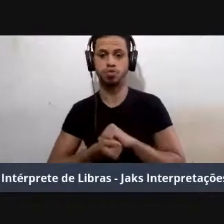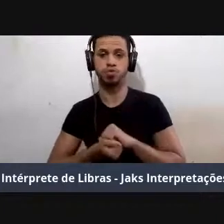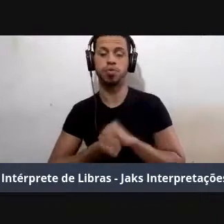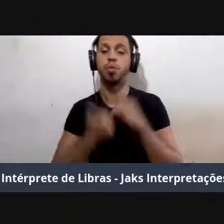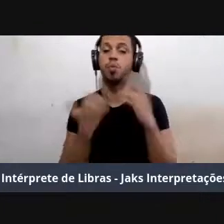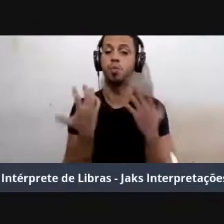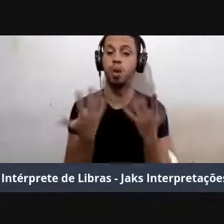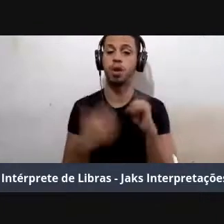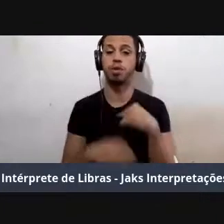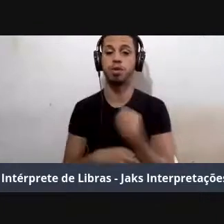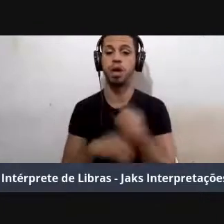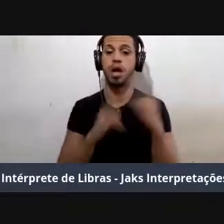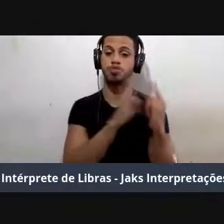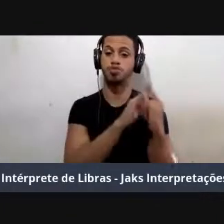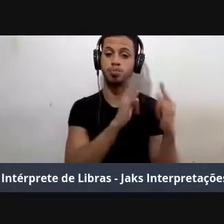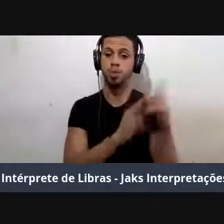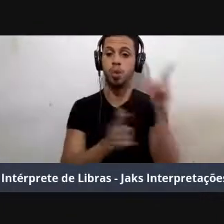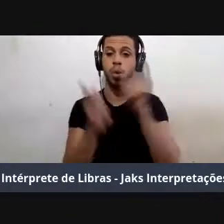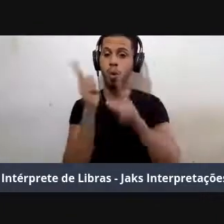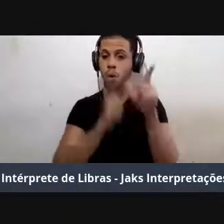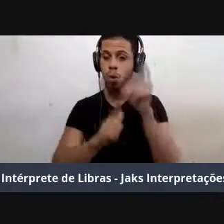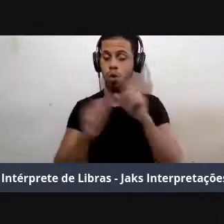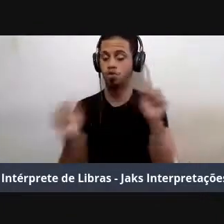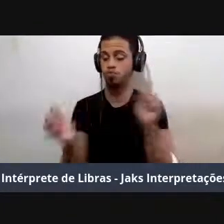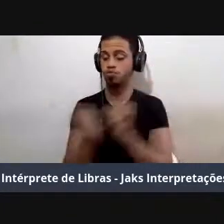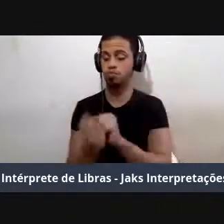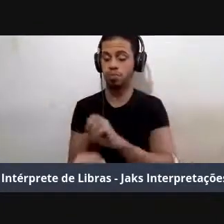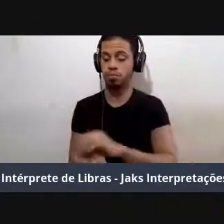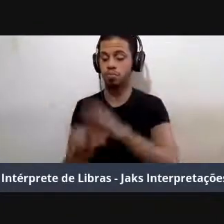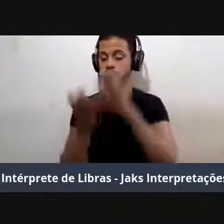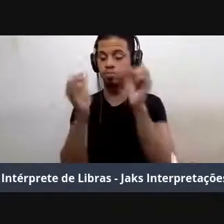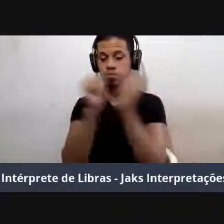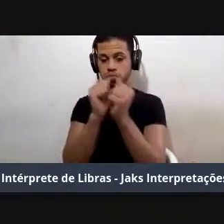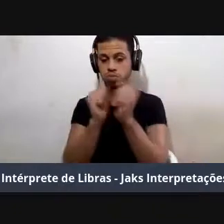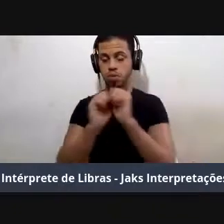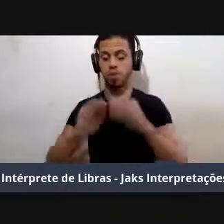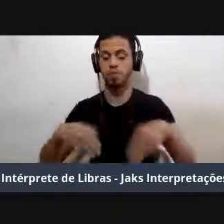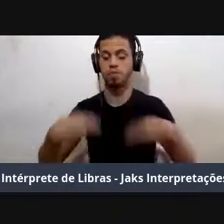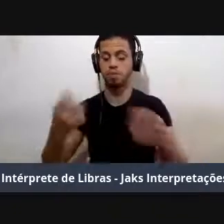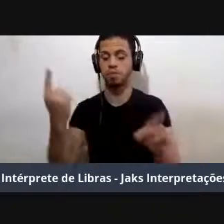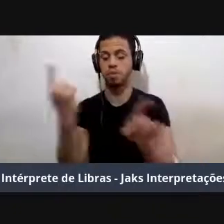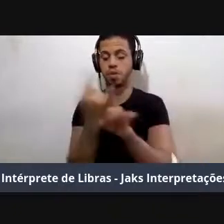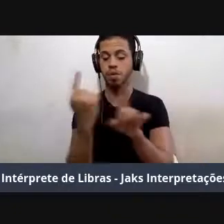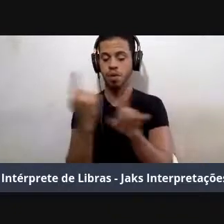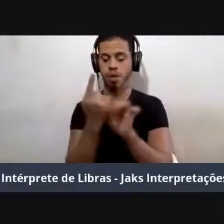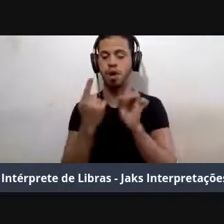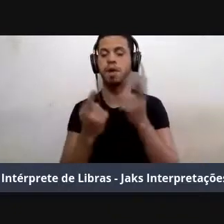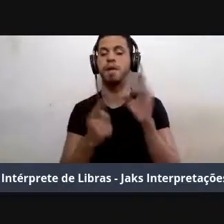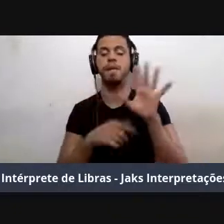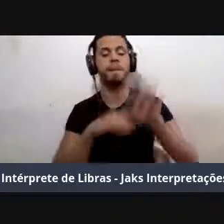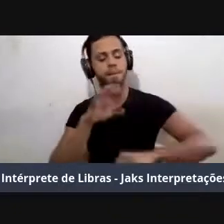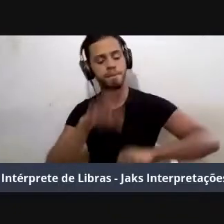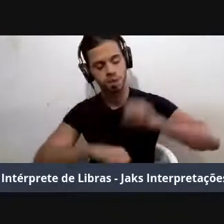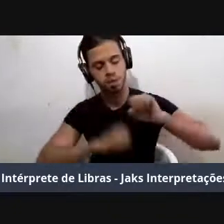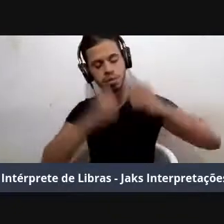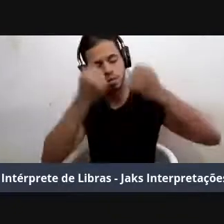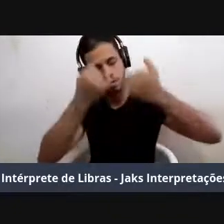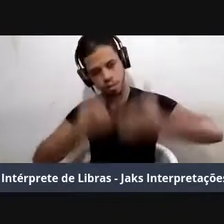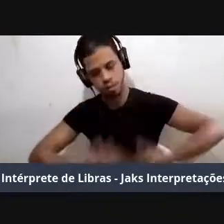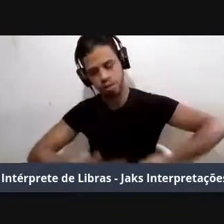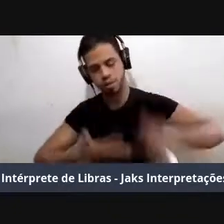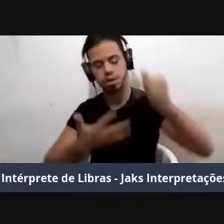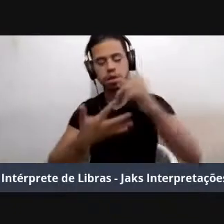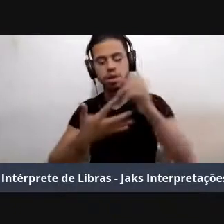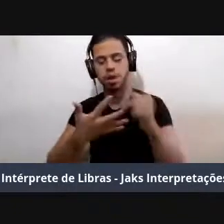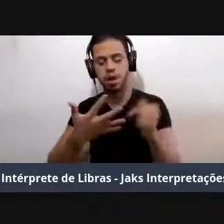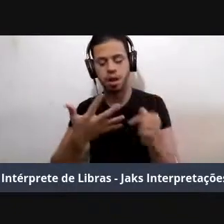instituição consegue, juntamente com o município, realizar um encontro, ele puxa todas as, tanto